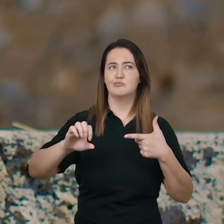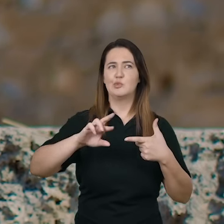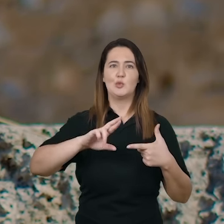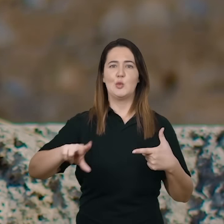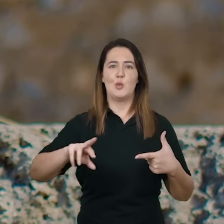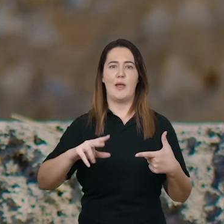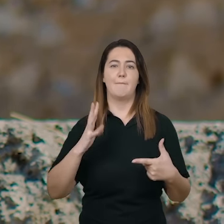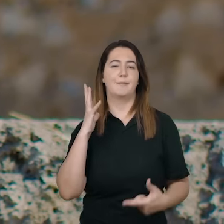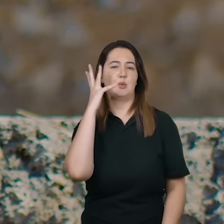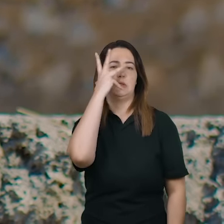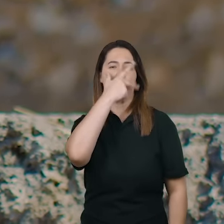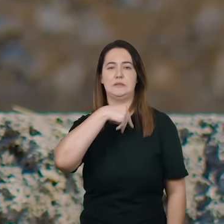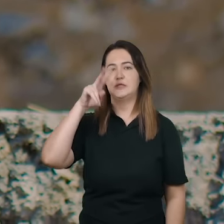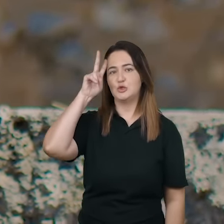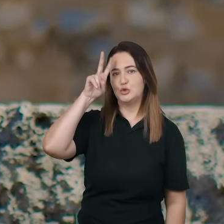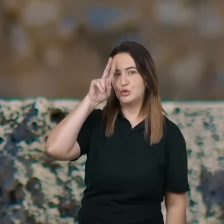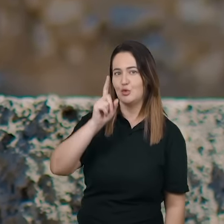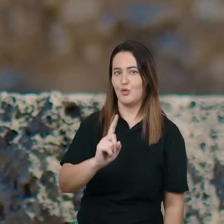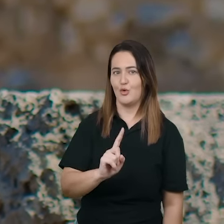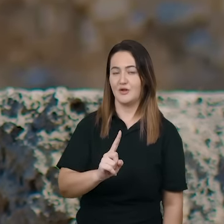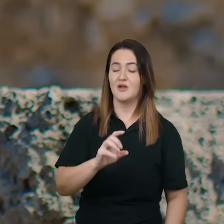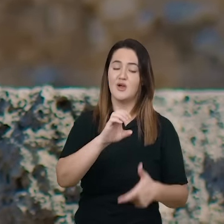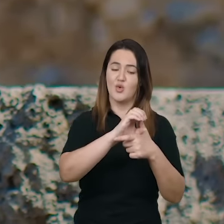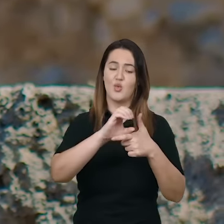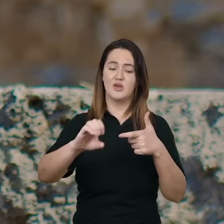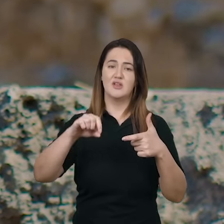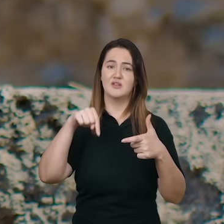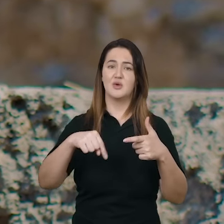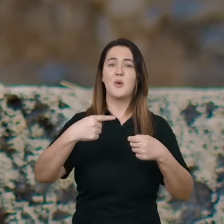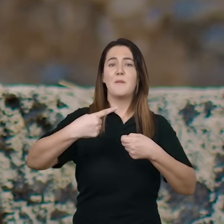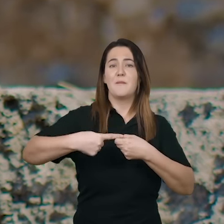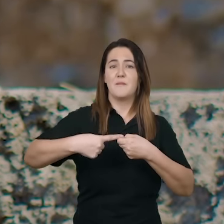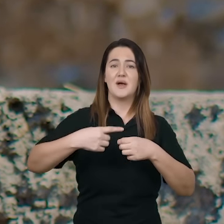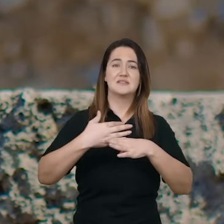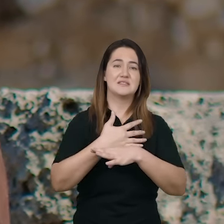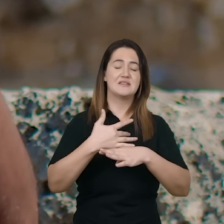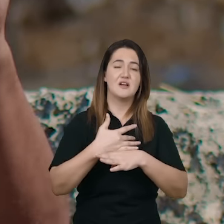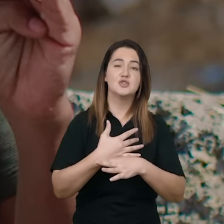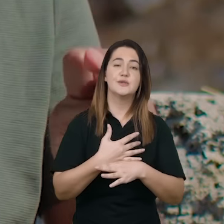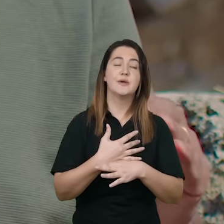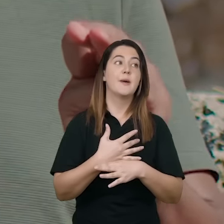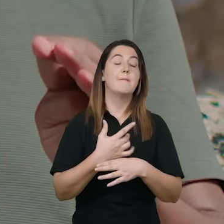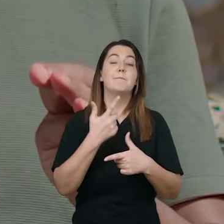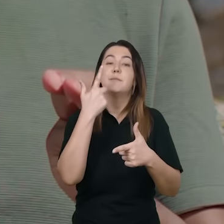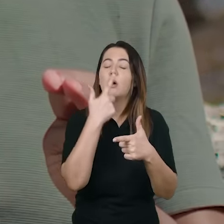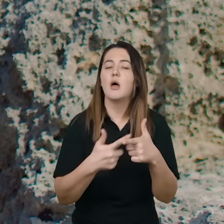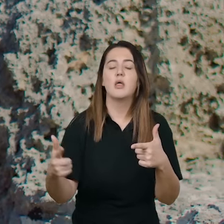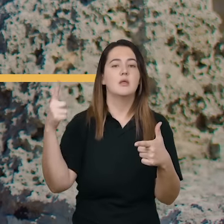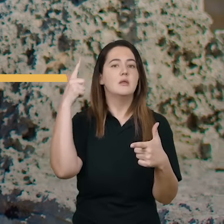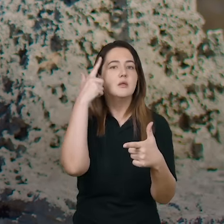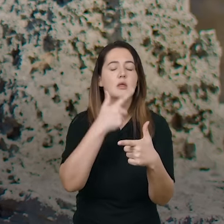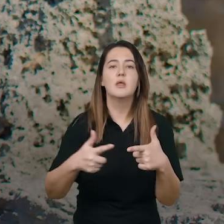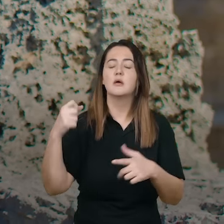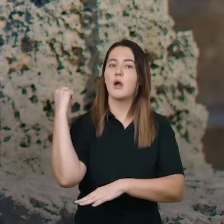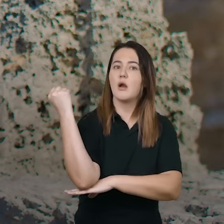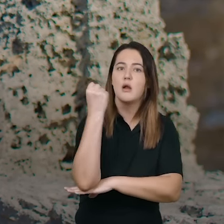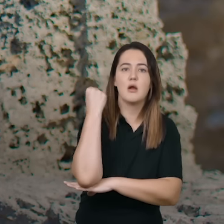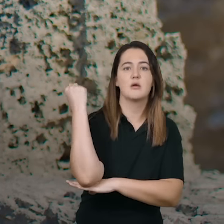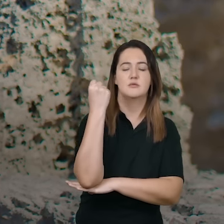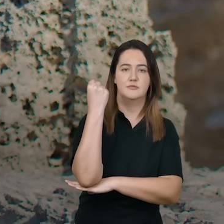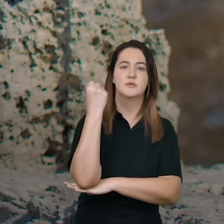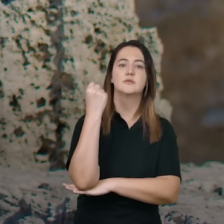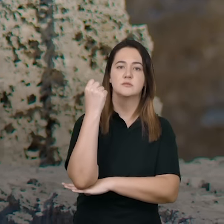uma metrópole que eu poderia apresentar. Corinto era uma cidade muito, mas muito problemática. E você sabe